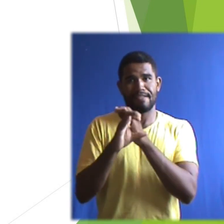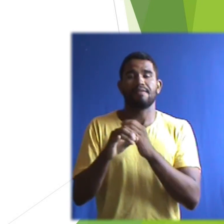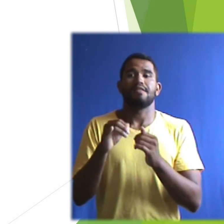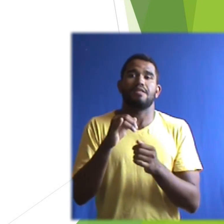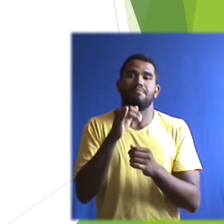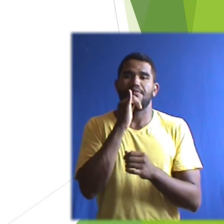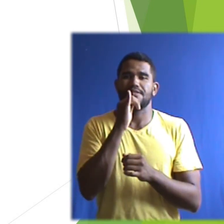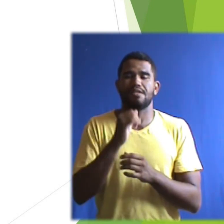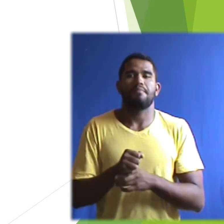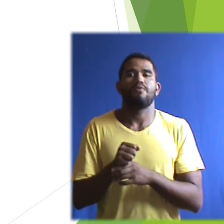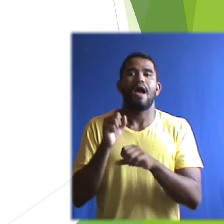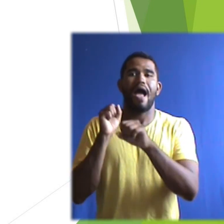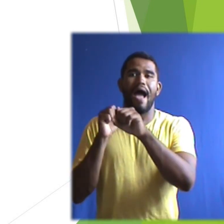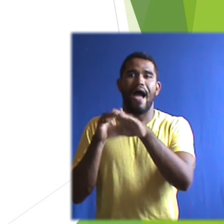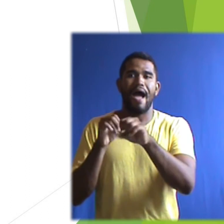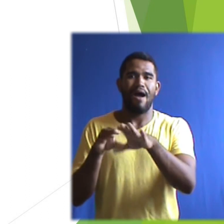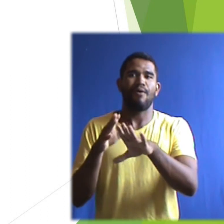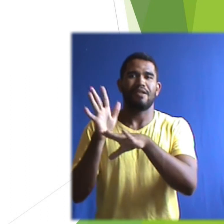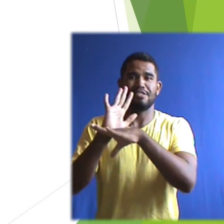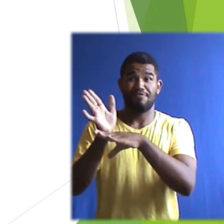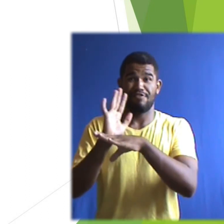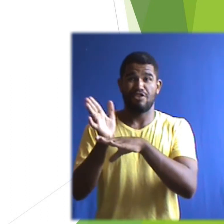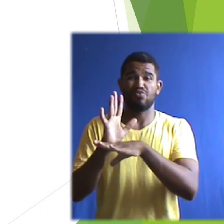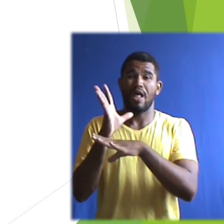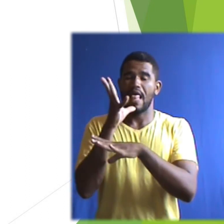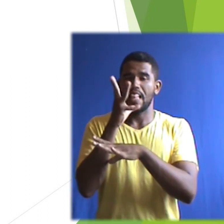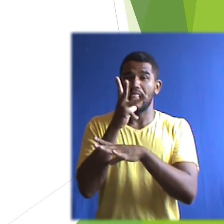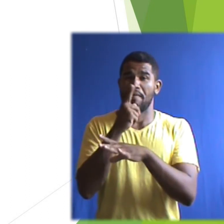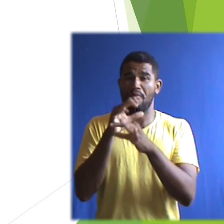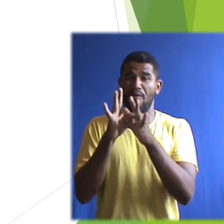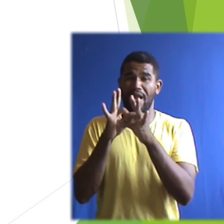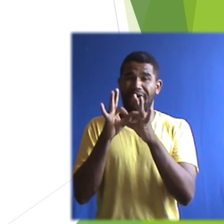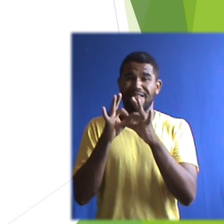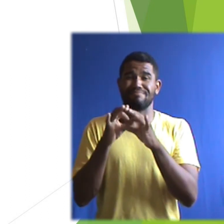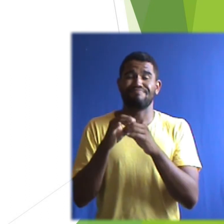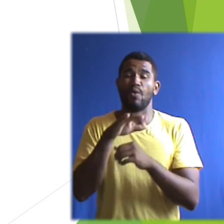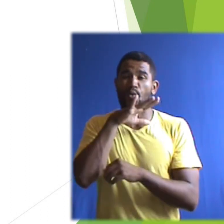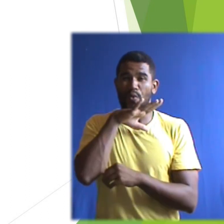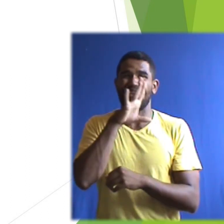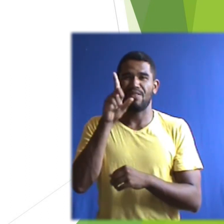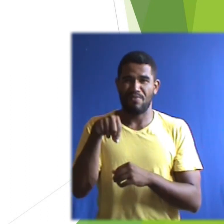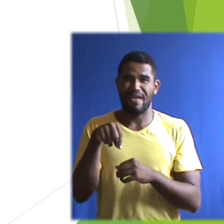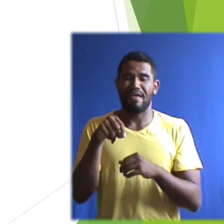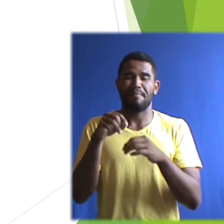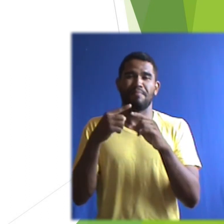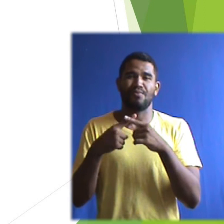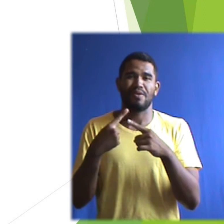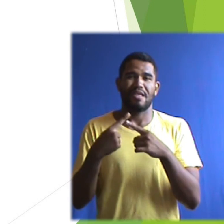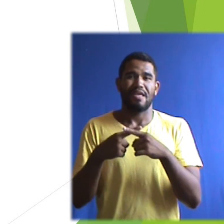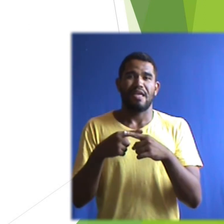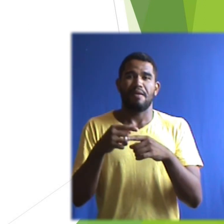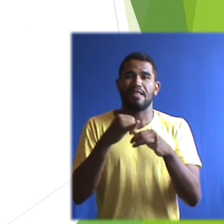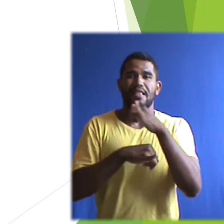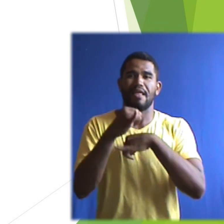para a gente fazer lives muito longas, porque fica cansativo, a internet fica ruim, acaba o plano de dados.